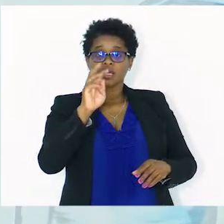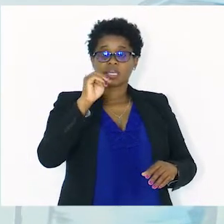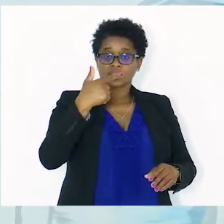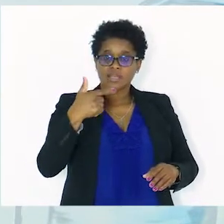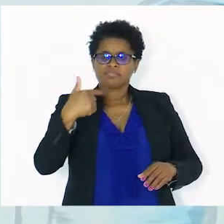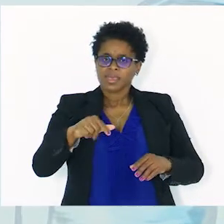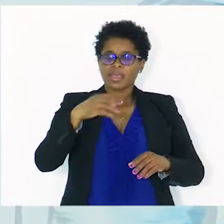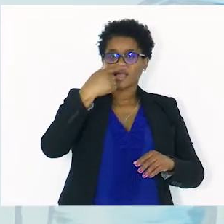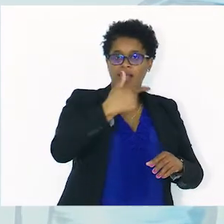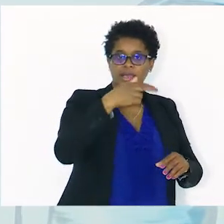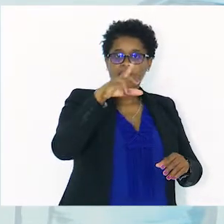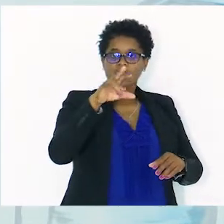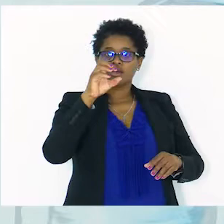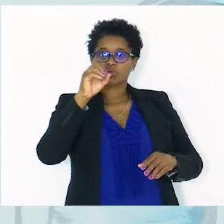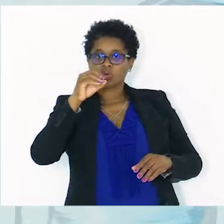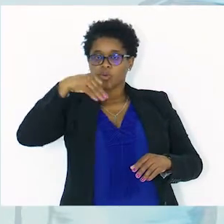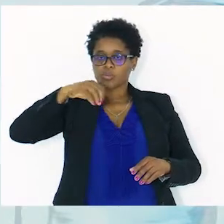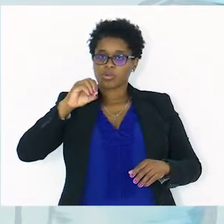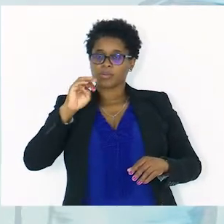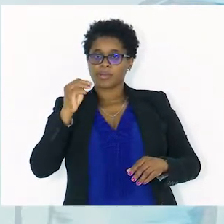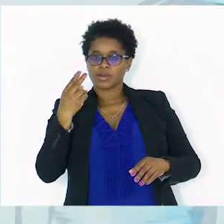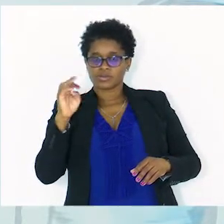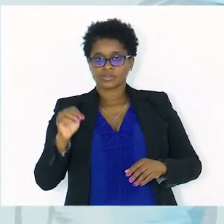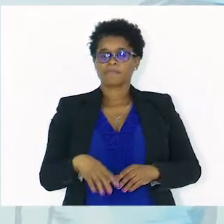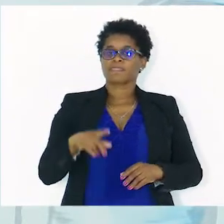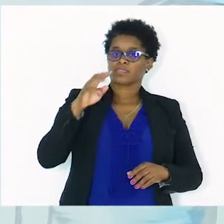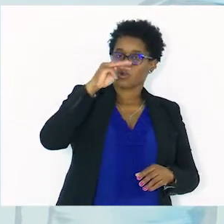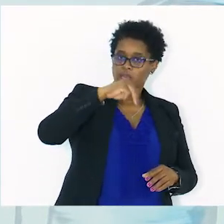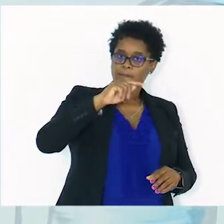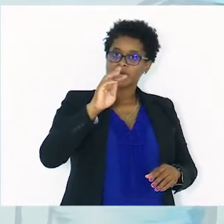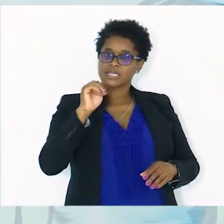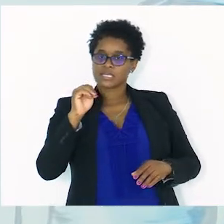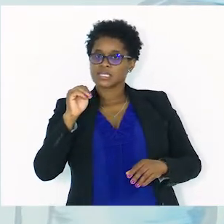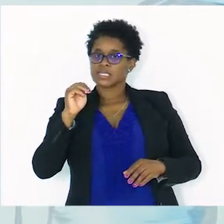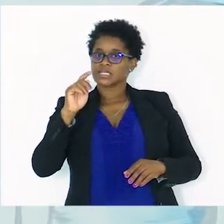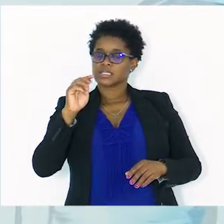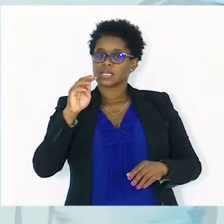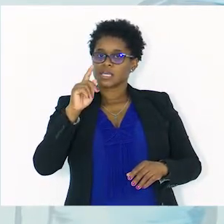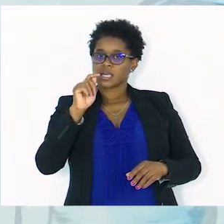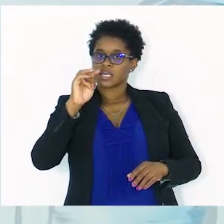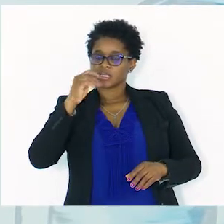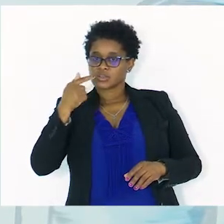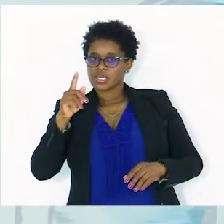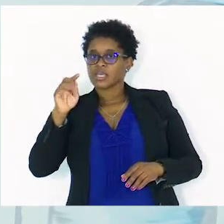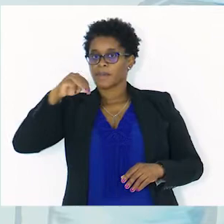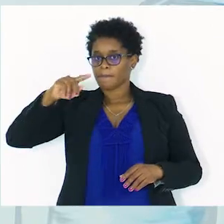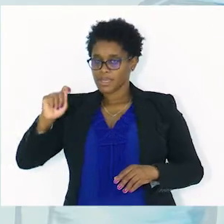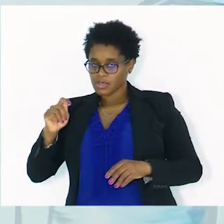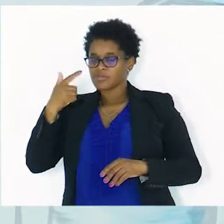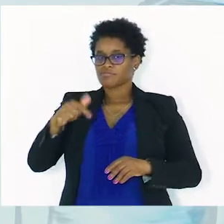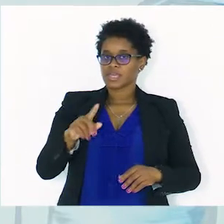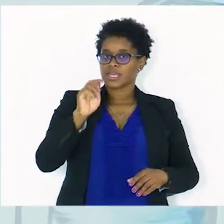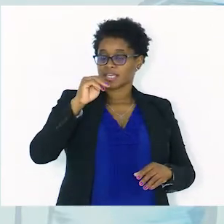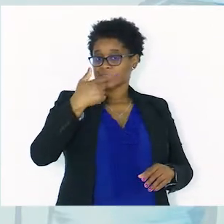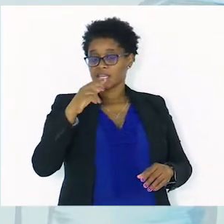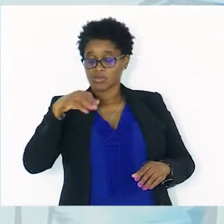tropopausa. Entre a estratosfera e a mesosfera existe a estratopausa. Entre